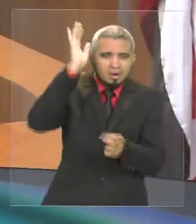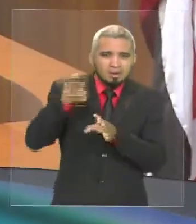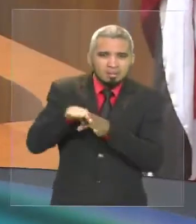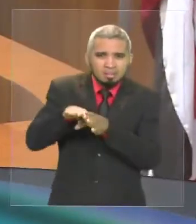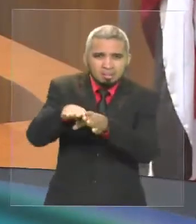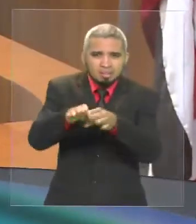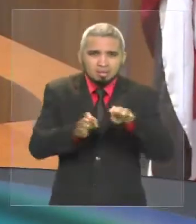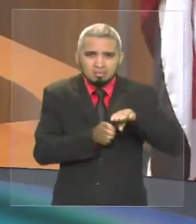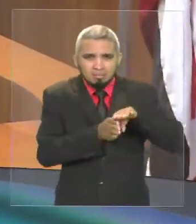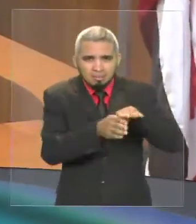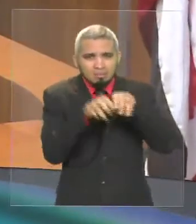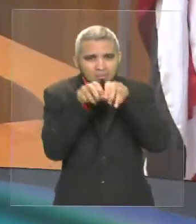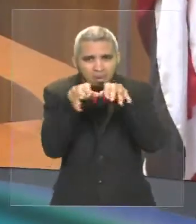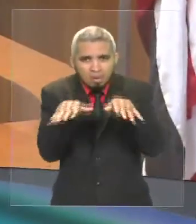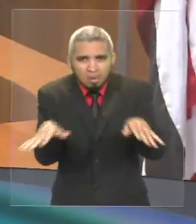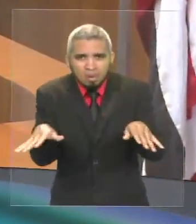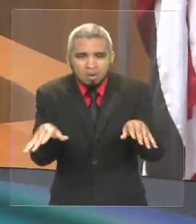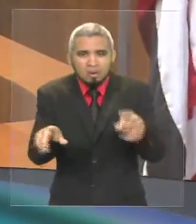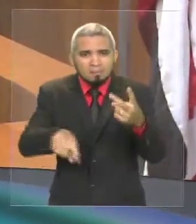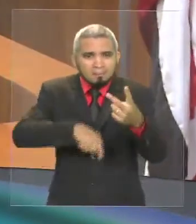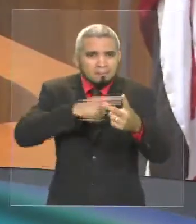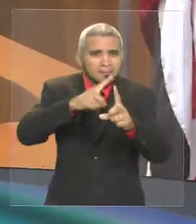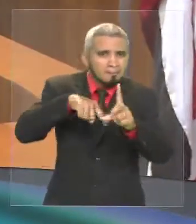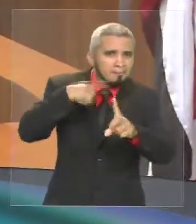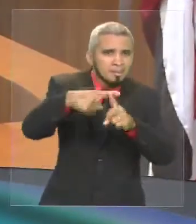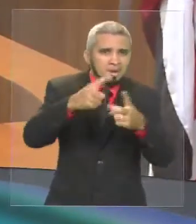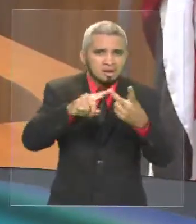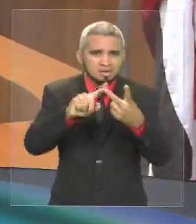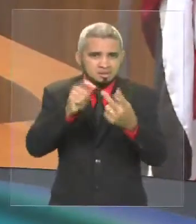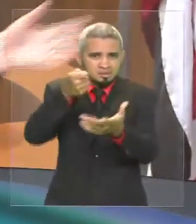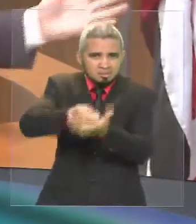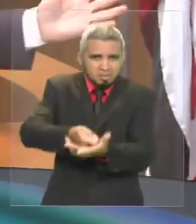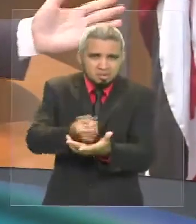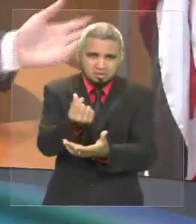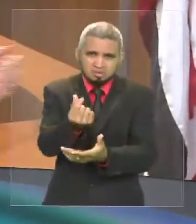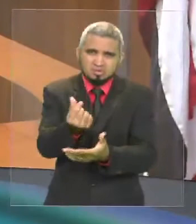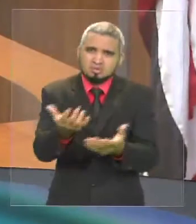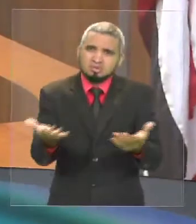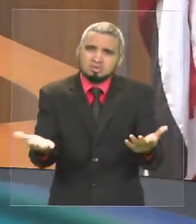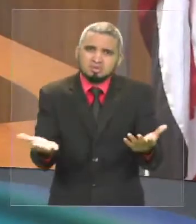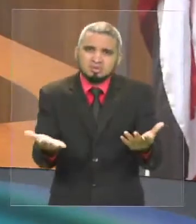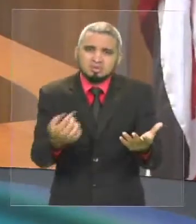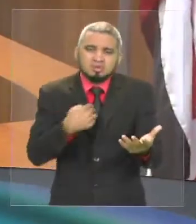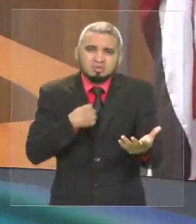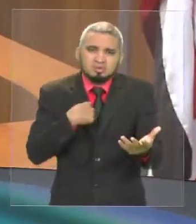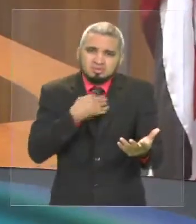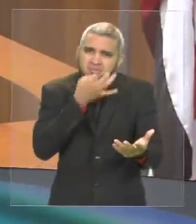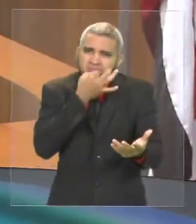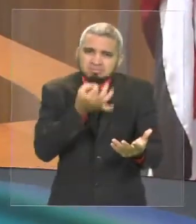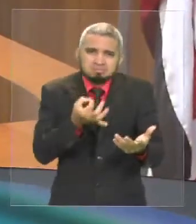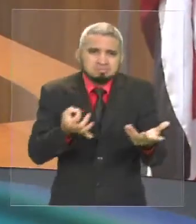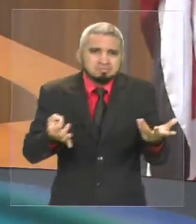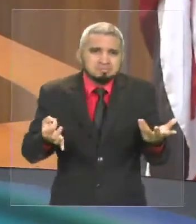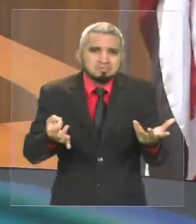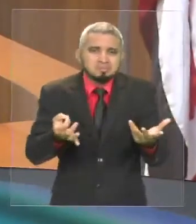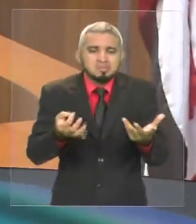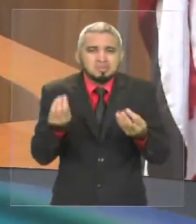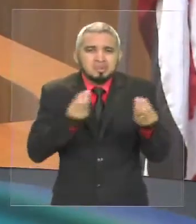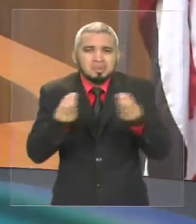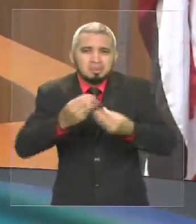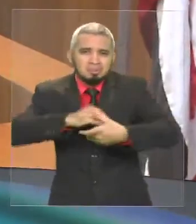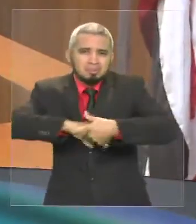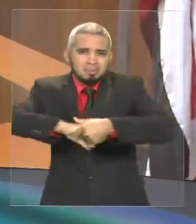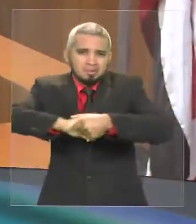ainda ter que dar uma contrapartida em relação à pavimentação. Então, sinceramente, eu não sei mais que parceria é essa do governo do